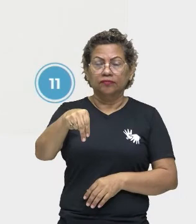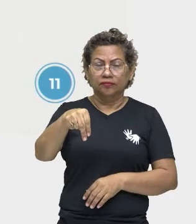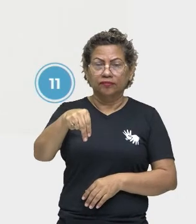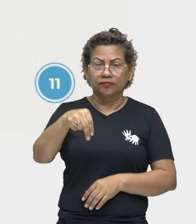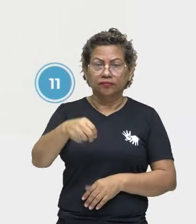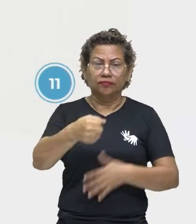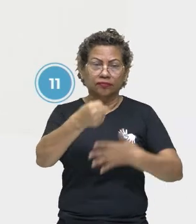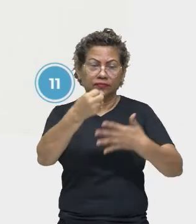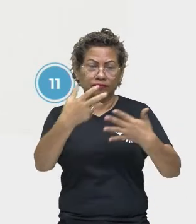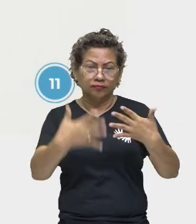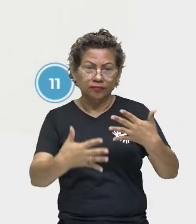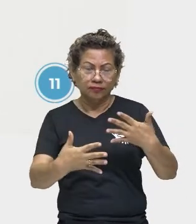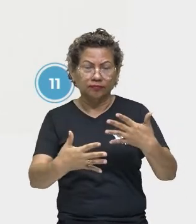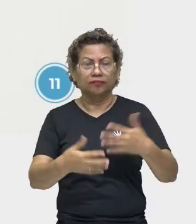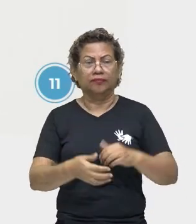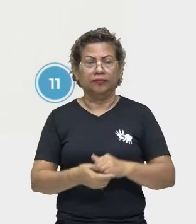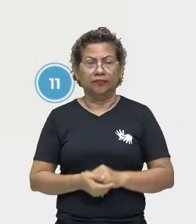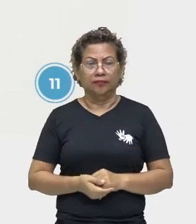fórmula, ó,